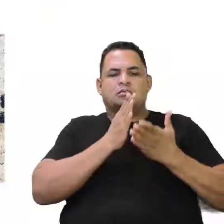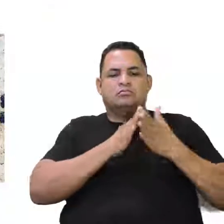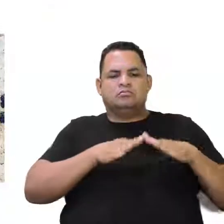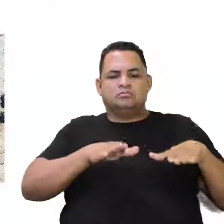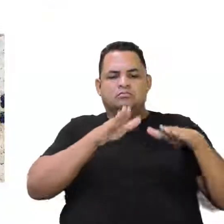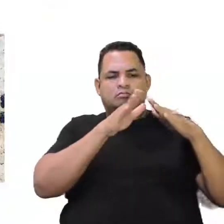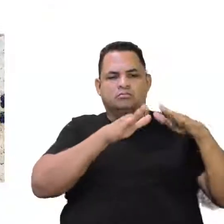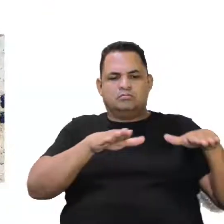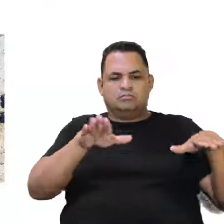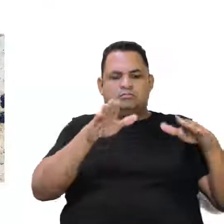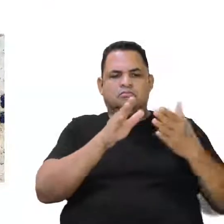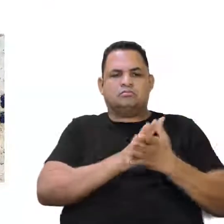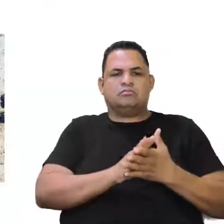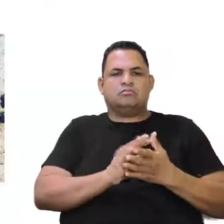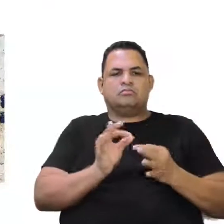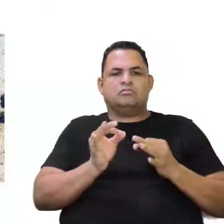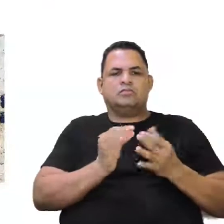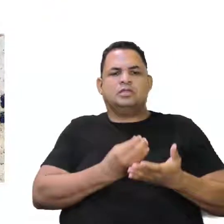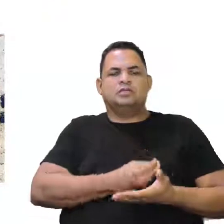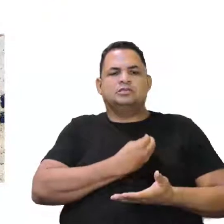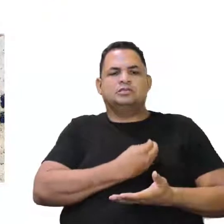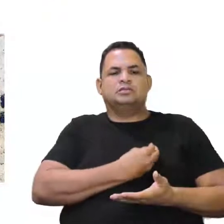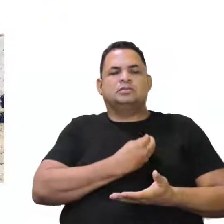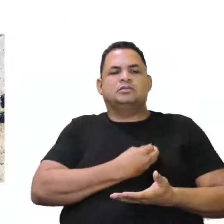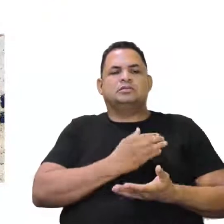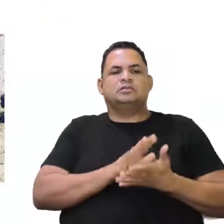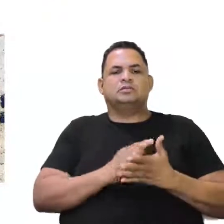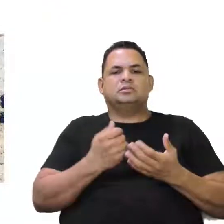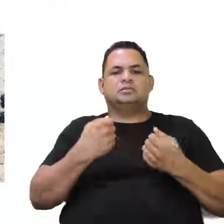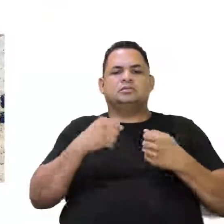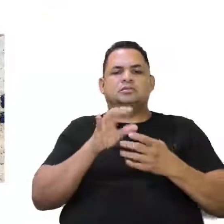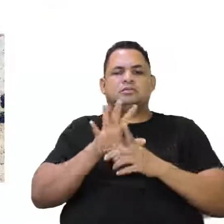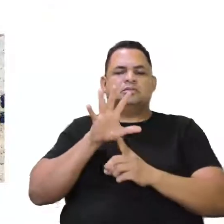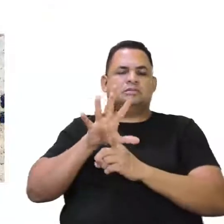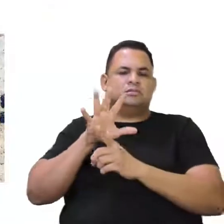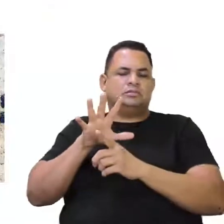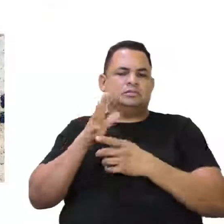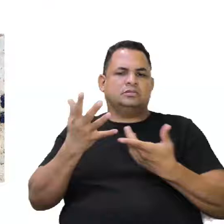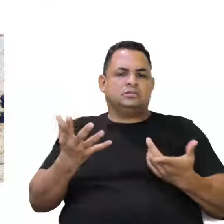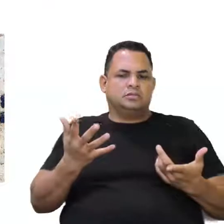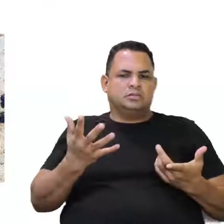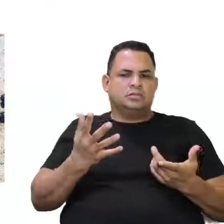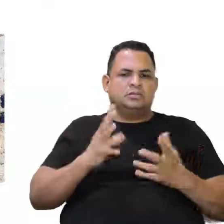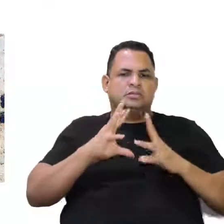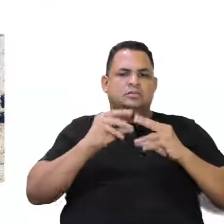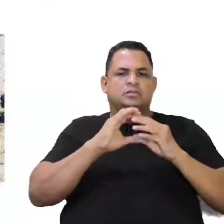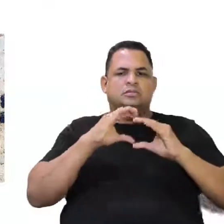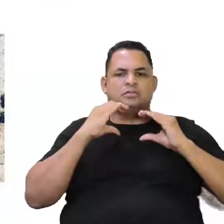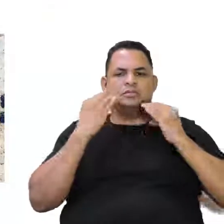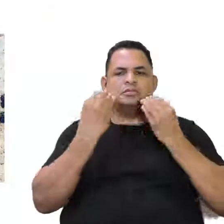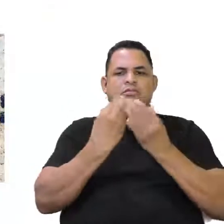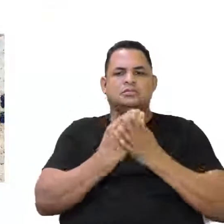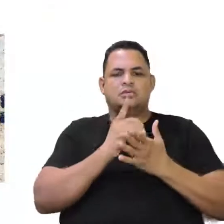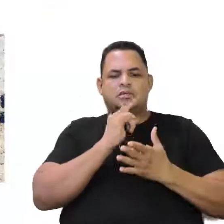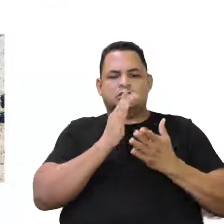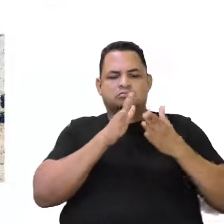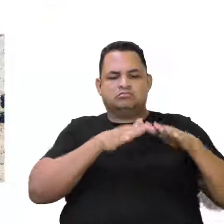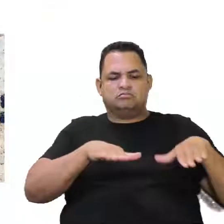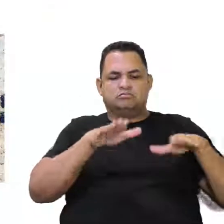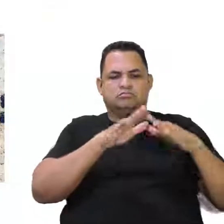para o equilíbrio desses organismos vivos, que podem afetar toda a comunidade